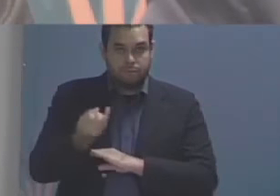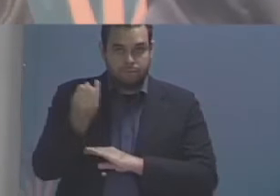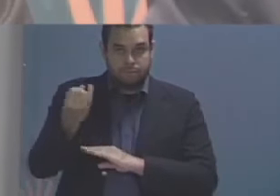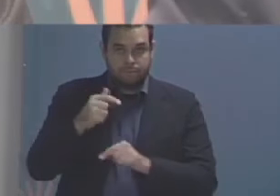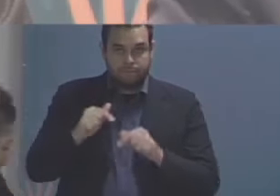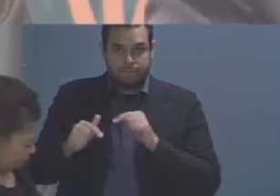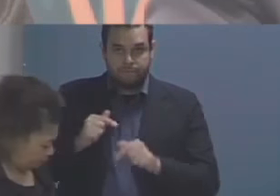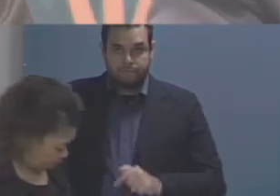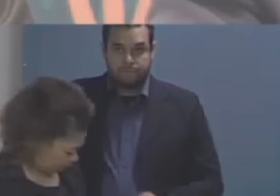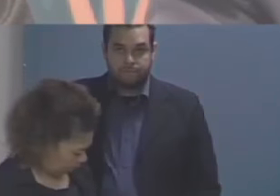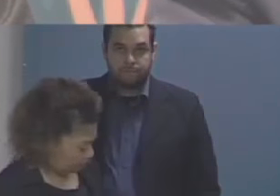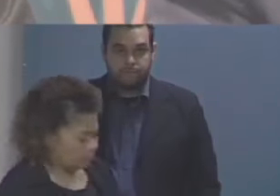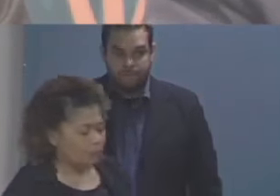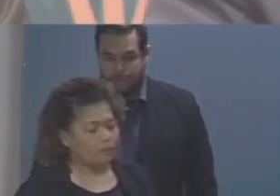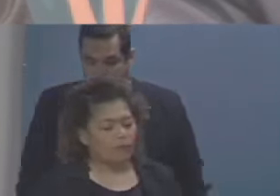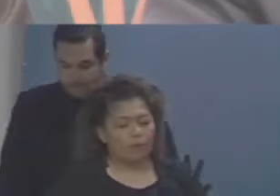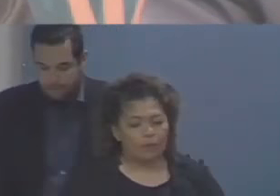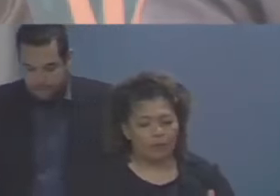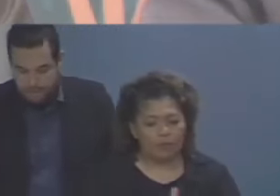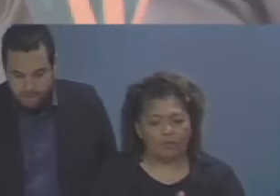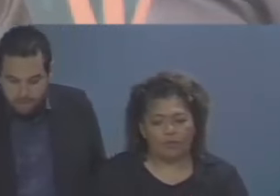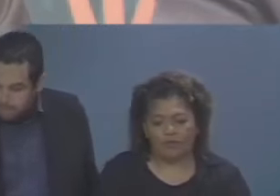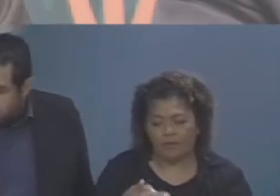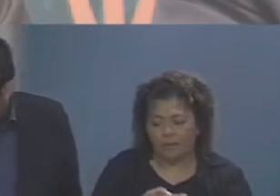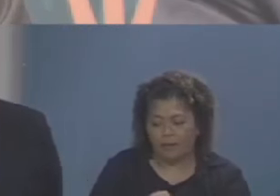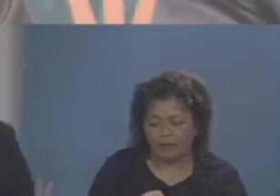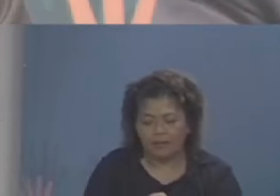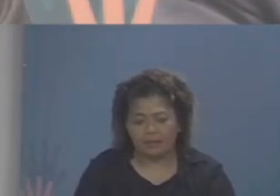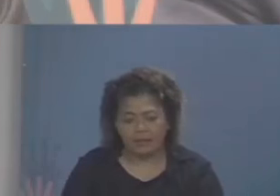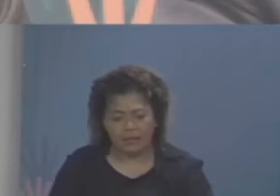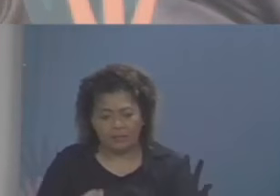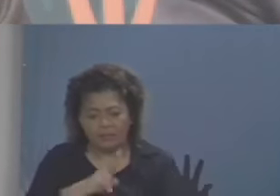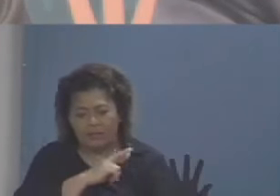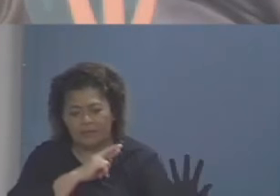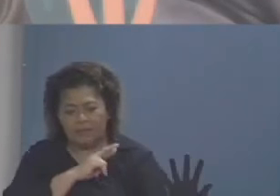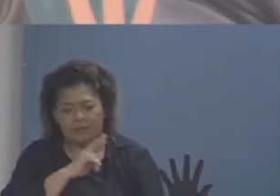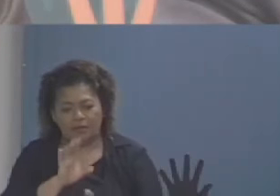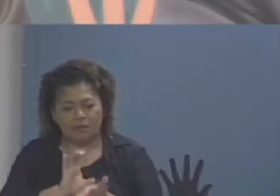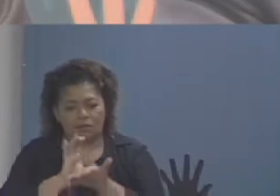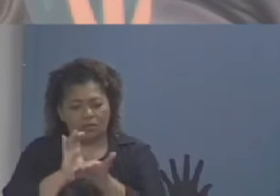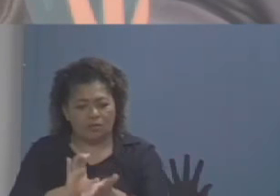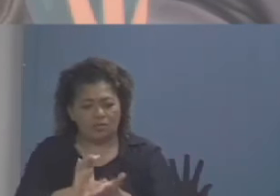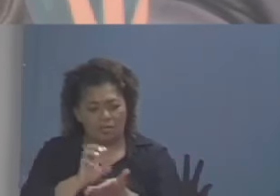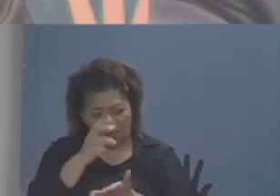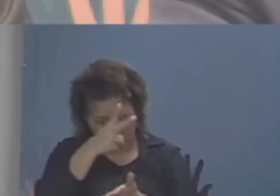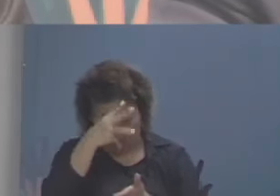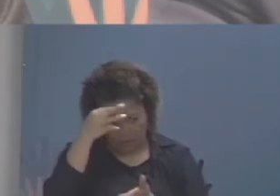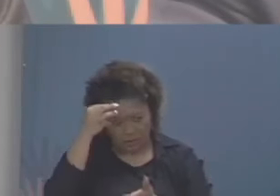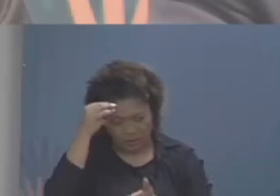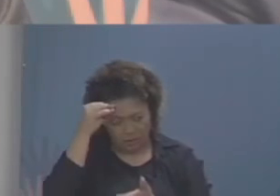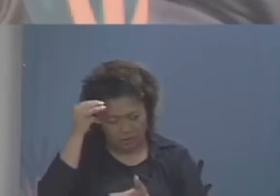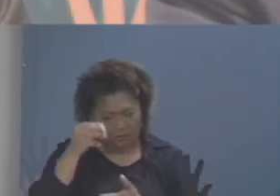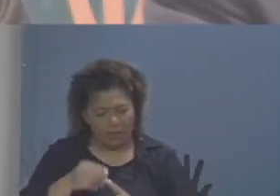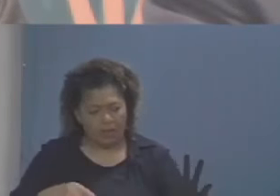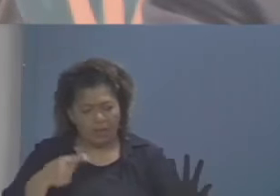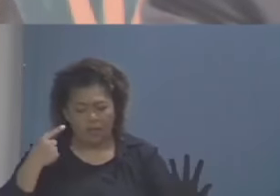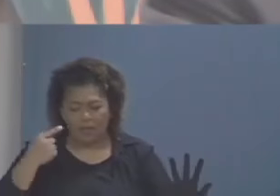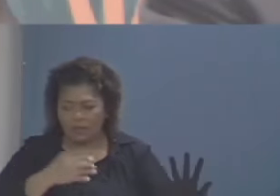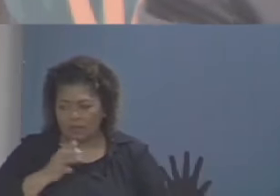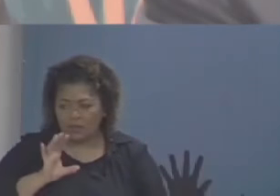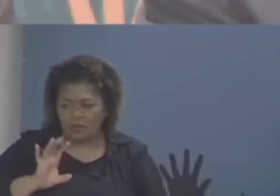nós somos praticamente caçados pelos representantes dos conselhos regionais e do Conselho Federal, que não admitiam a discussão dessa